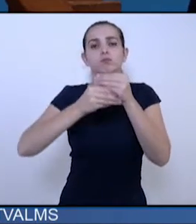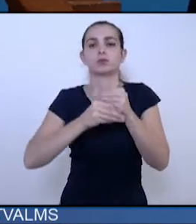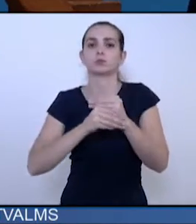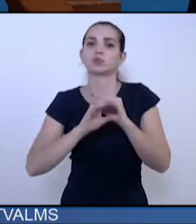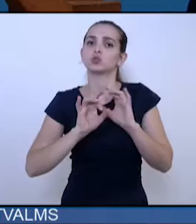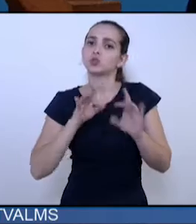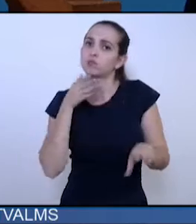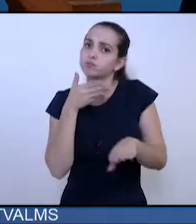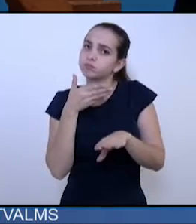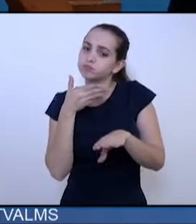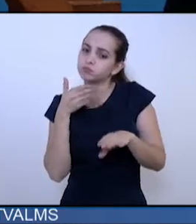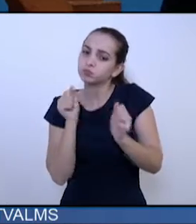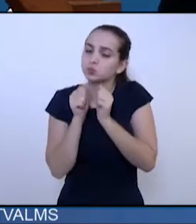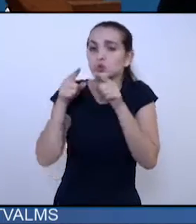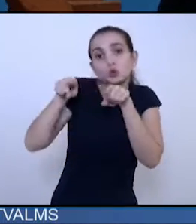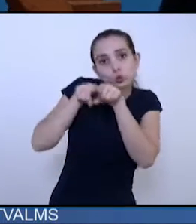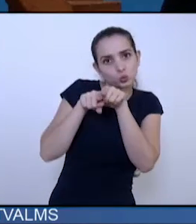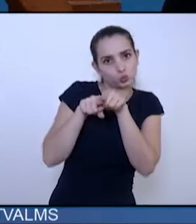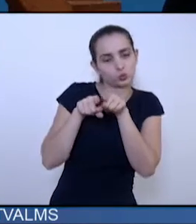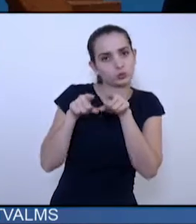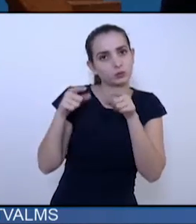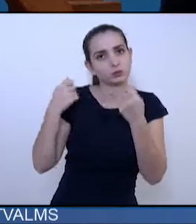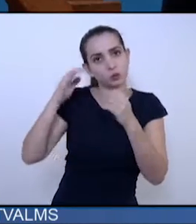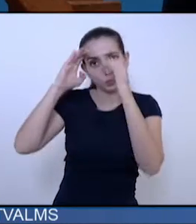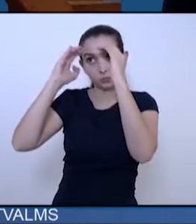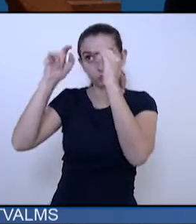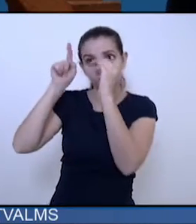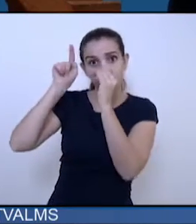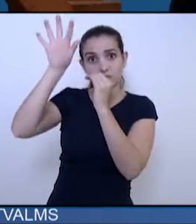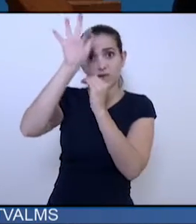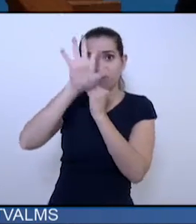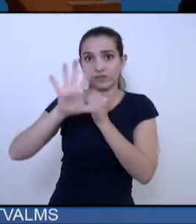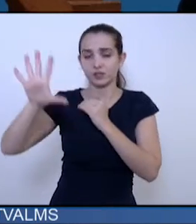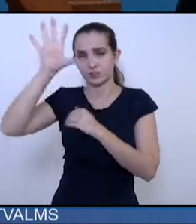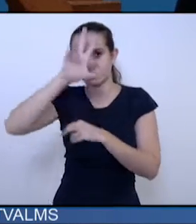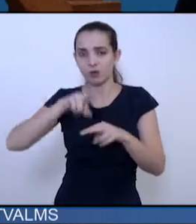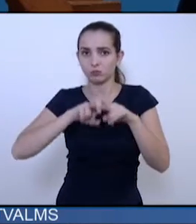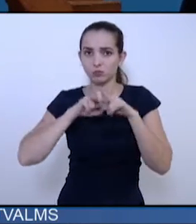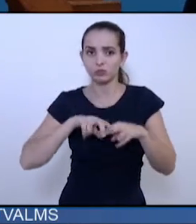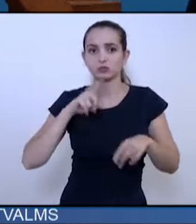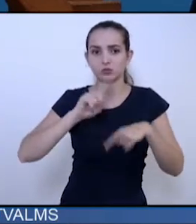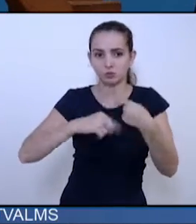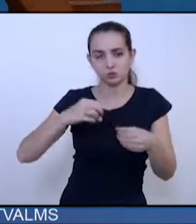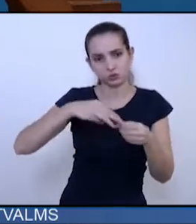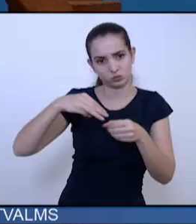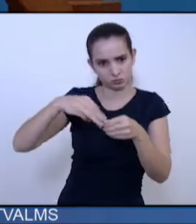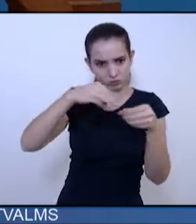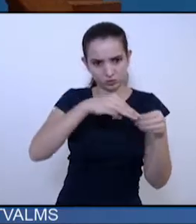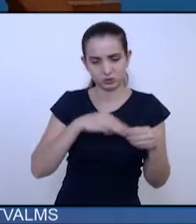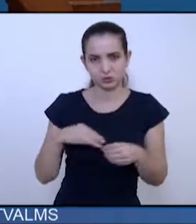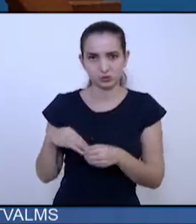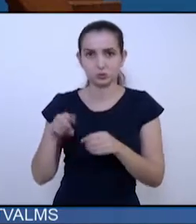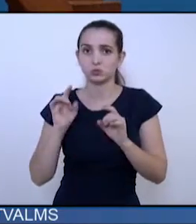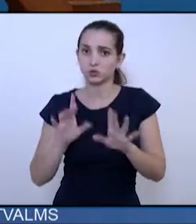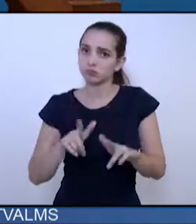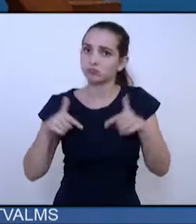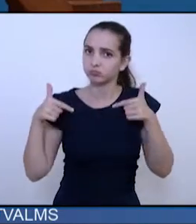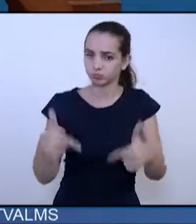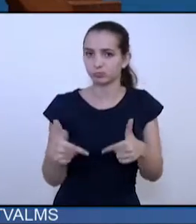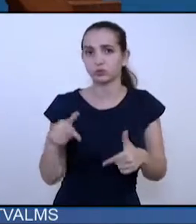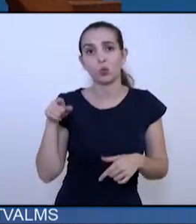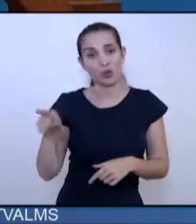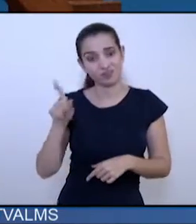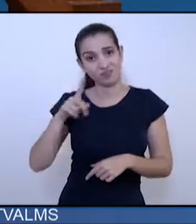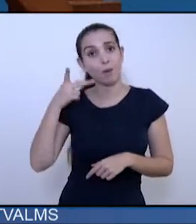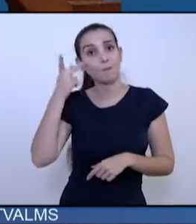meramente participativa. E fica para o município o desenvolvimento e execução desta política. Então, essa